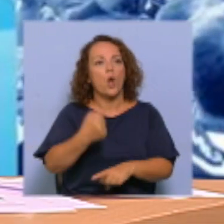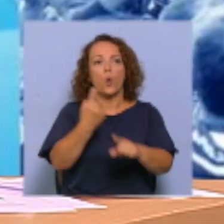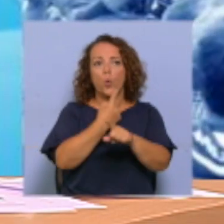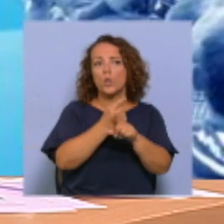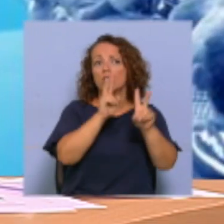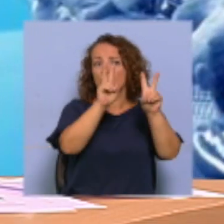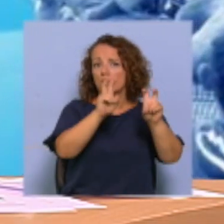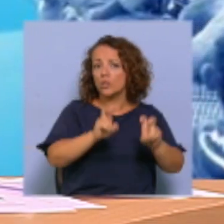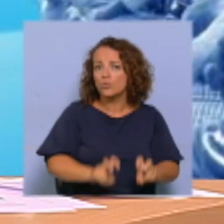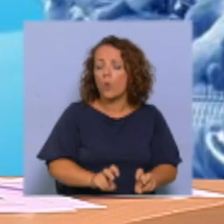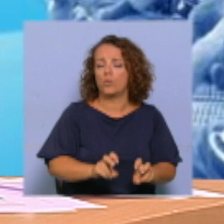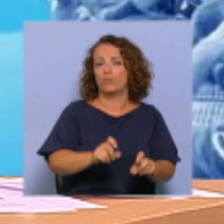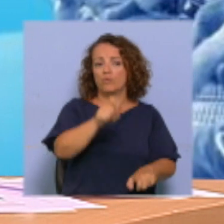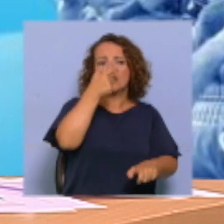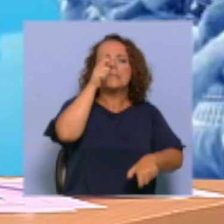e a falta